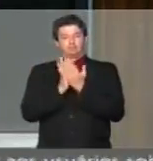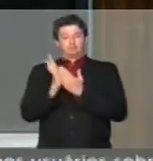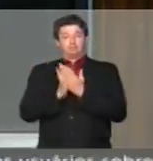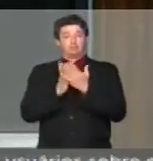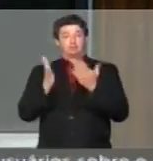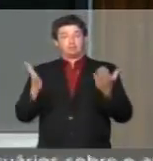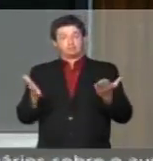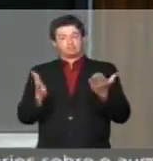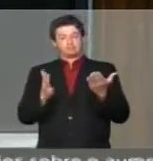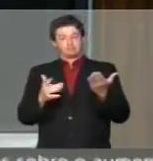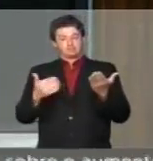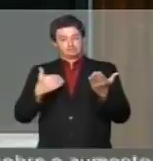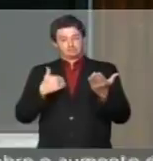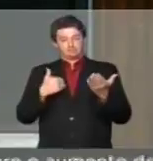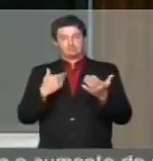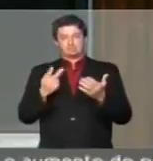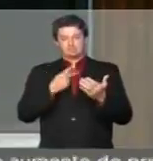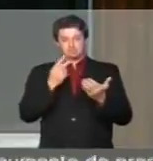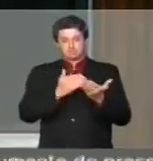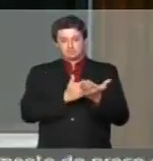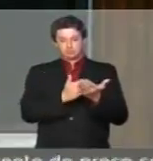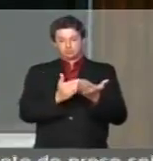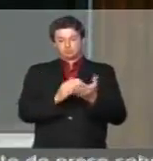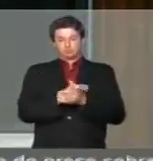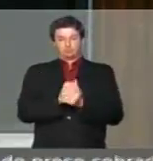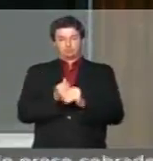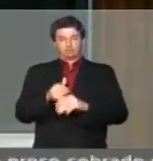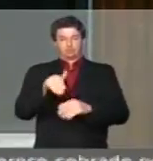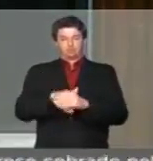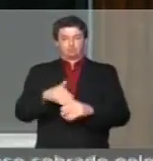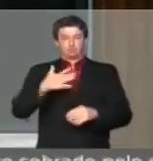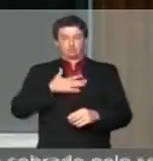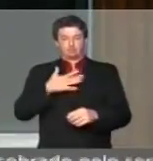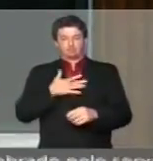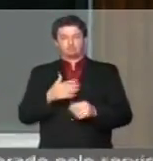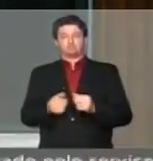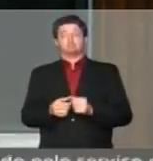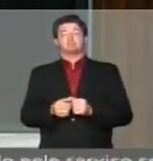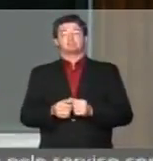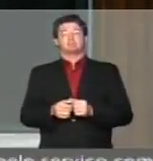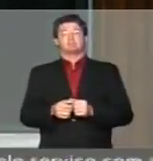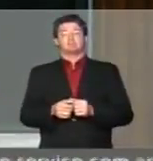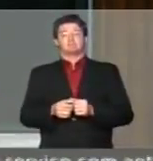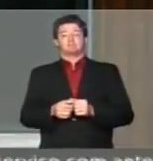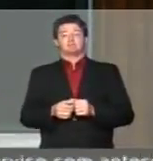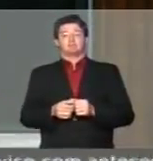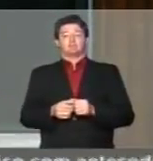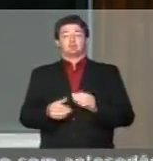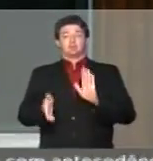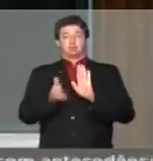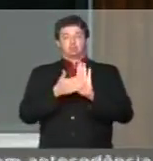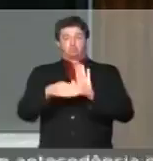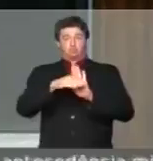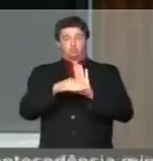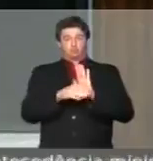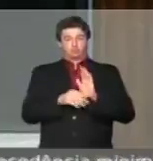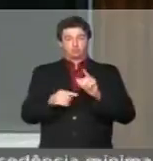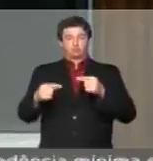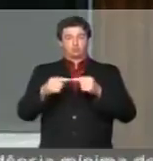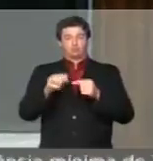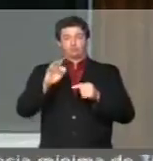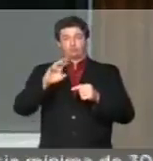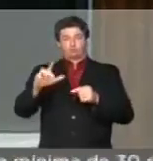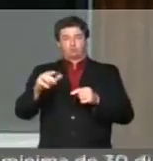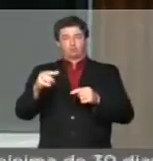Dizendo isso, eu vou passar ao voto que ora apresento. As presentes proposições, em termos formais,